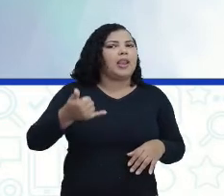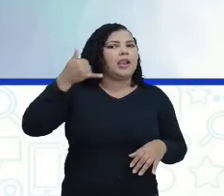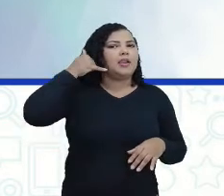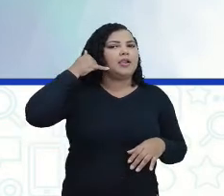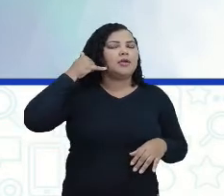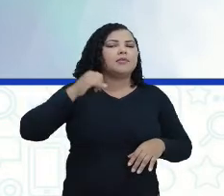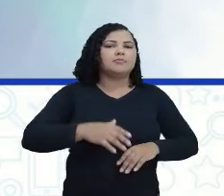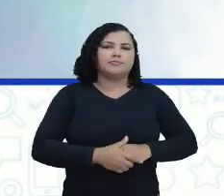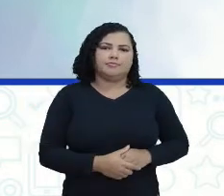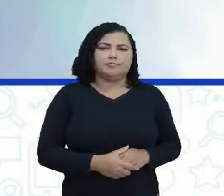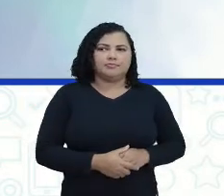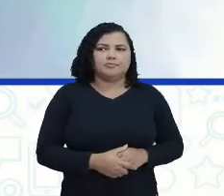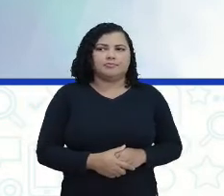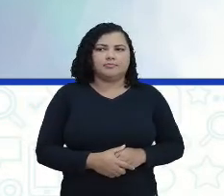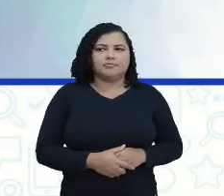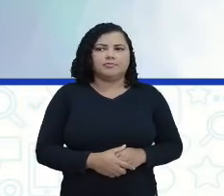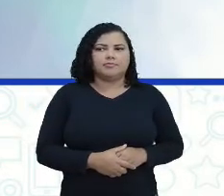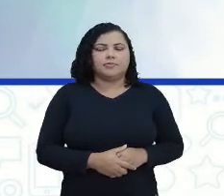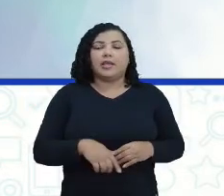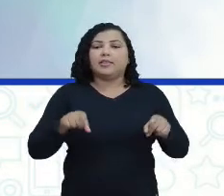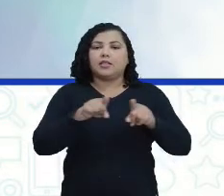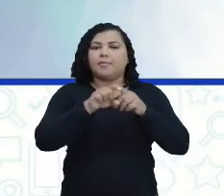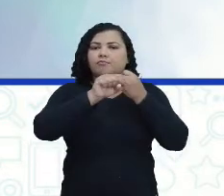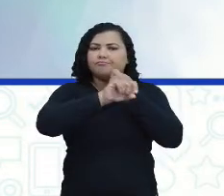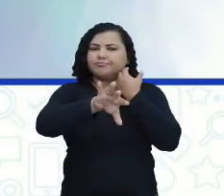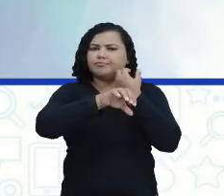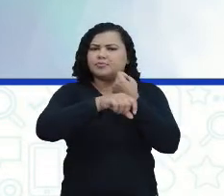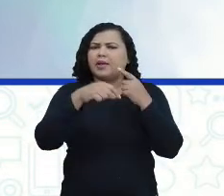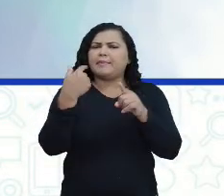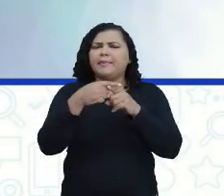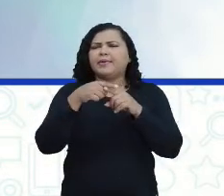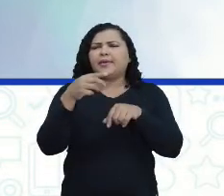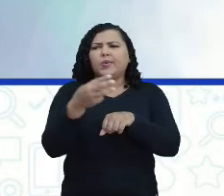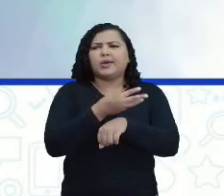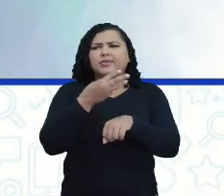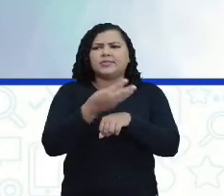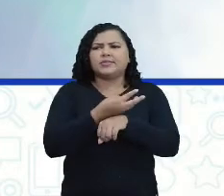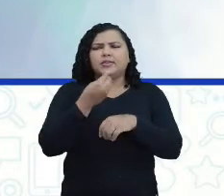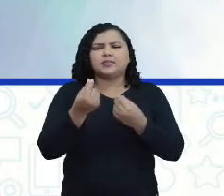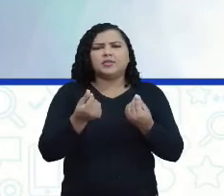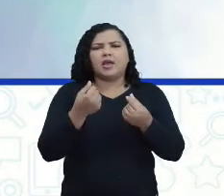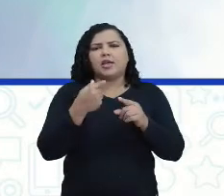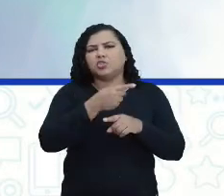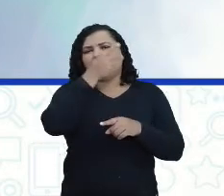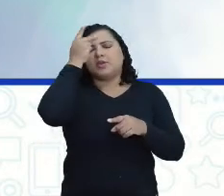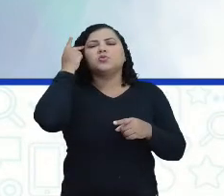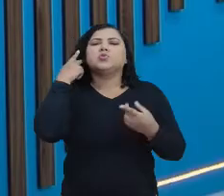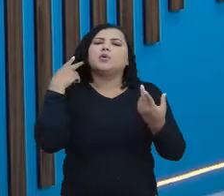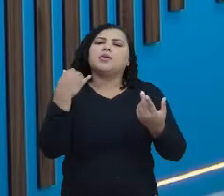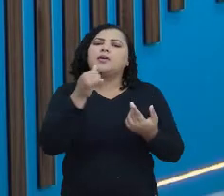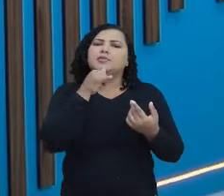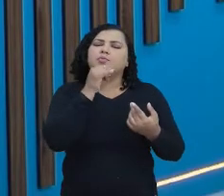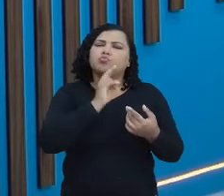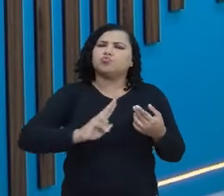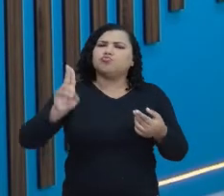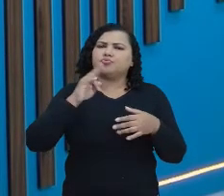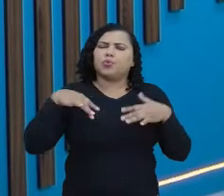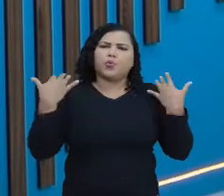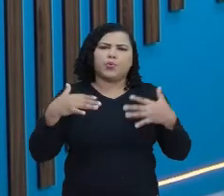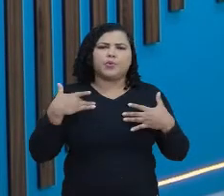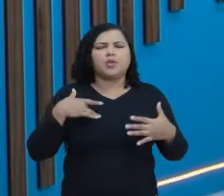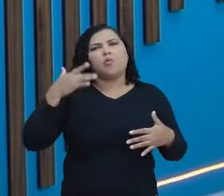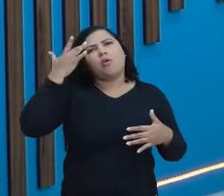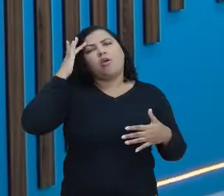do WhatsApp, por que ficou tão popular, é que eu acho